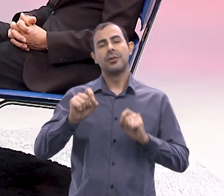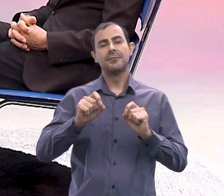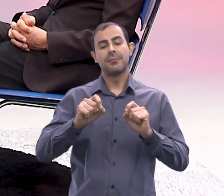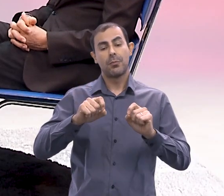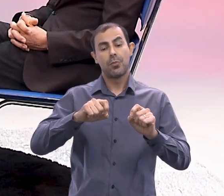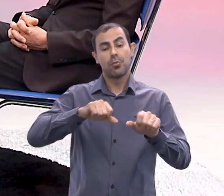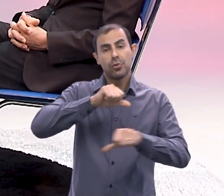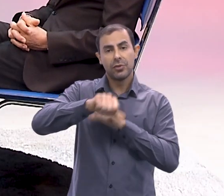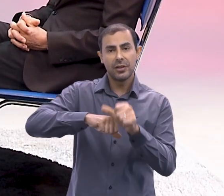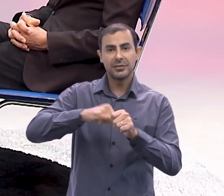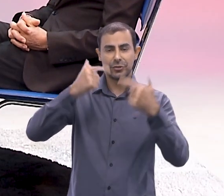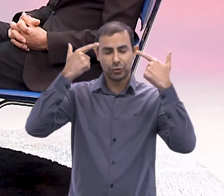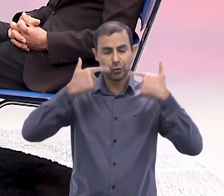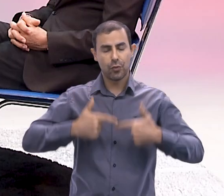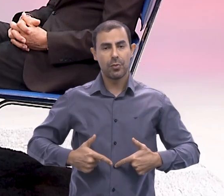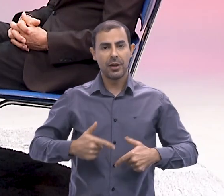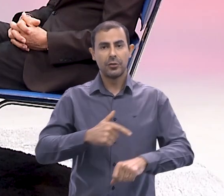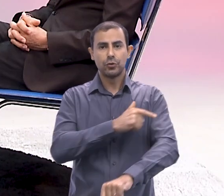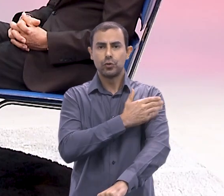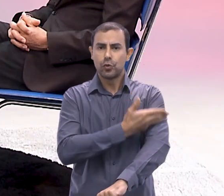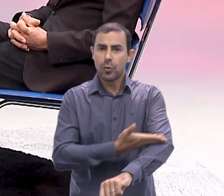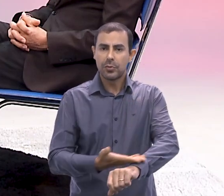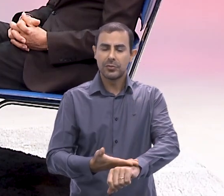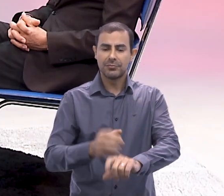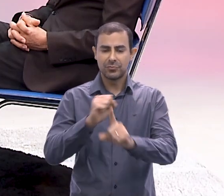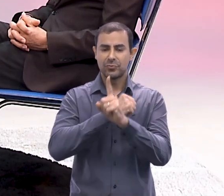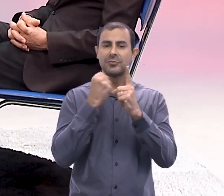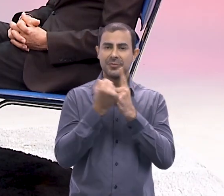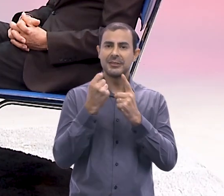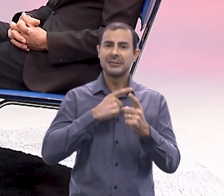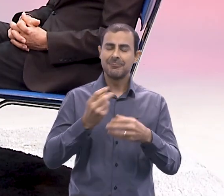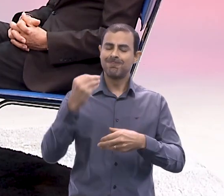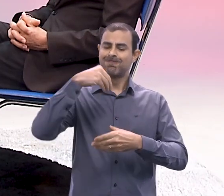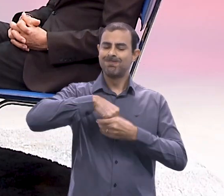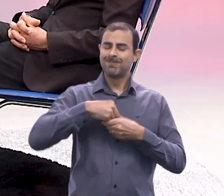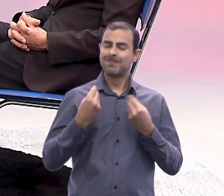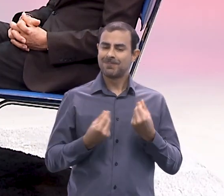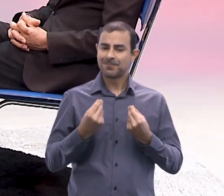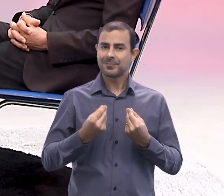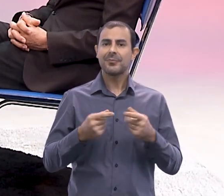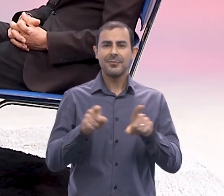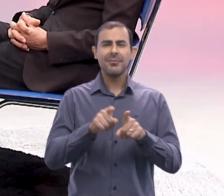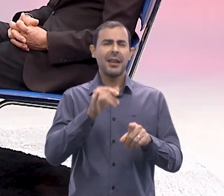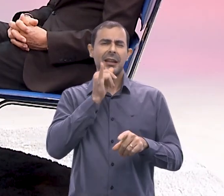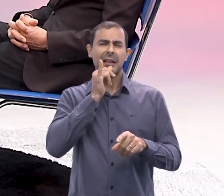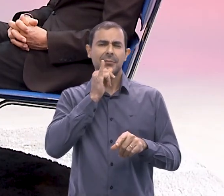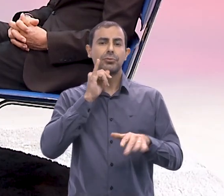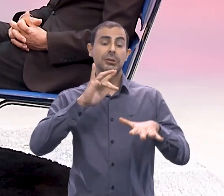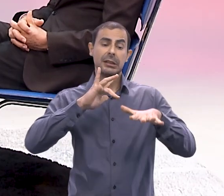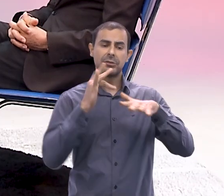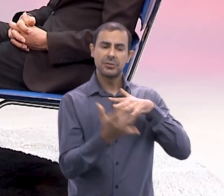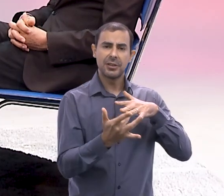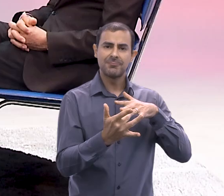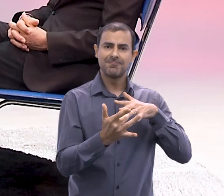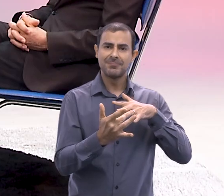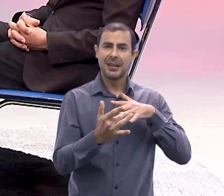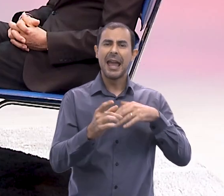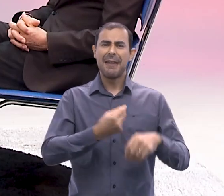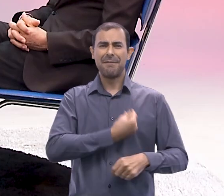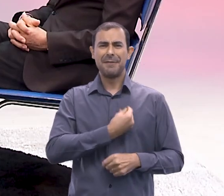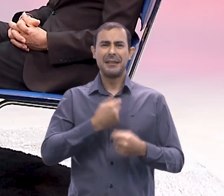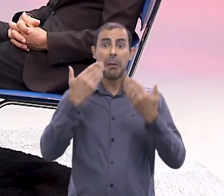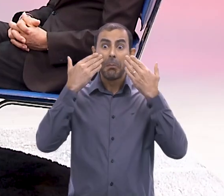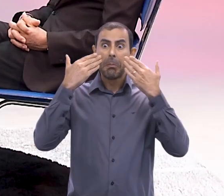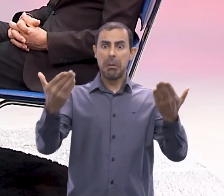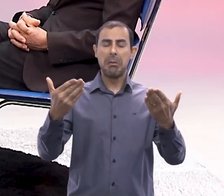de comportamento da sociedade também invadiu muito essa parte íntima da pessoa, em relação, por exemplo, às redes sociais, a vida